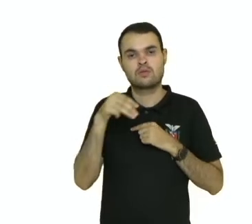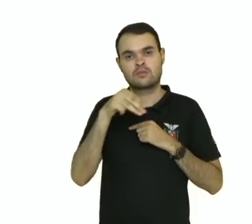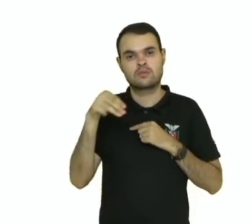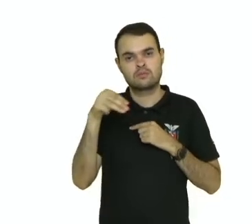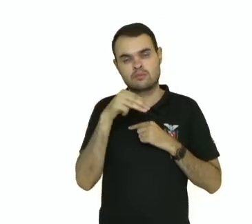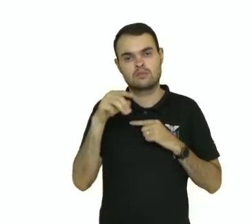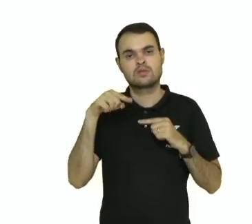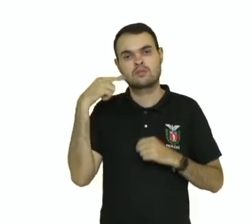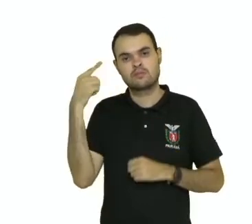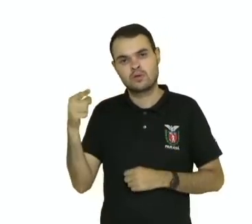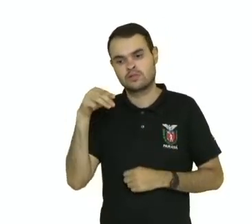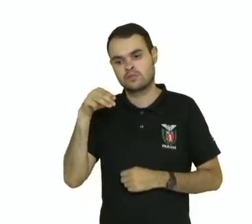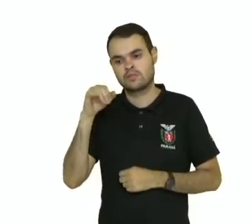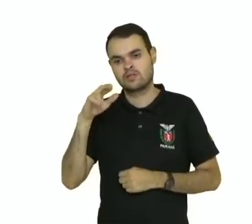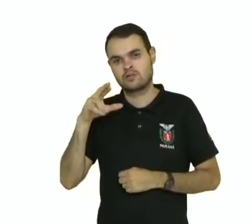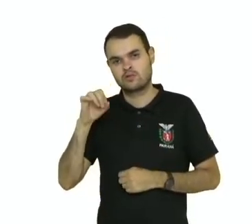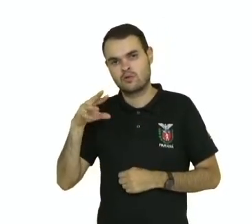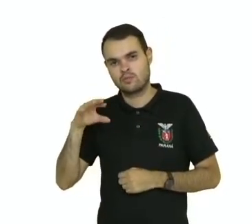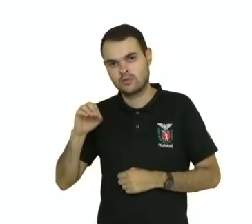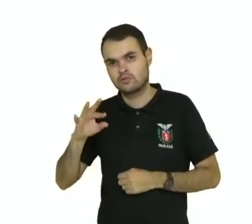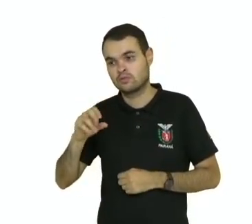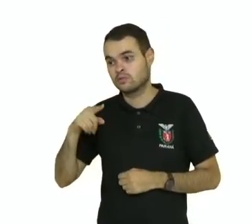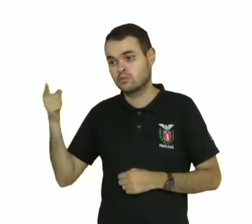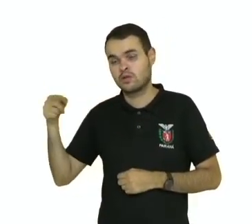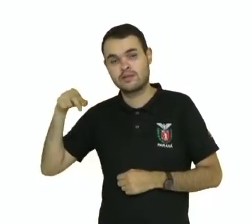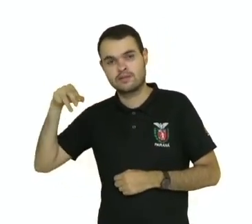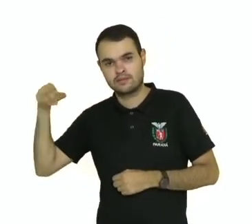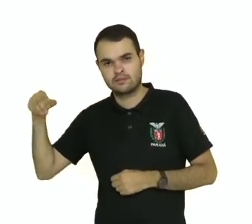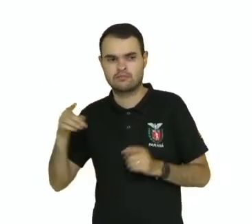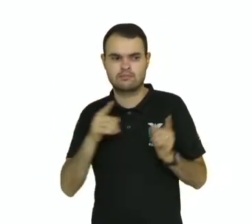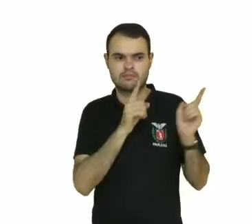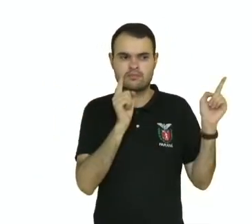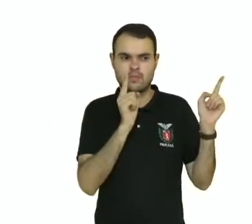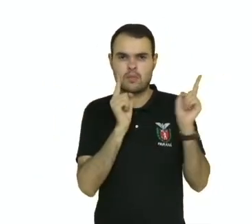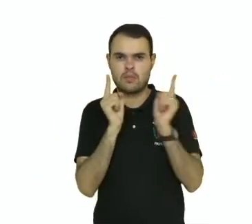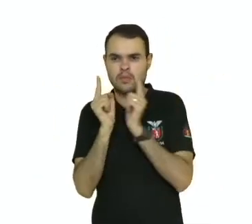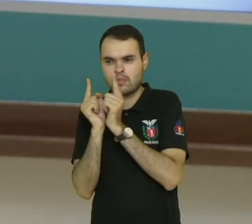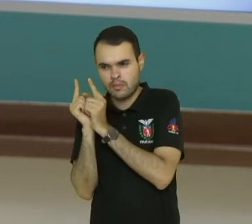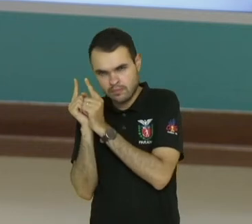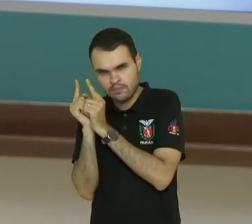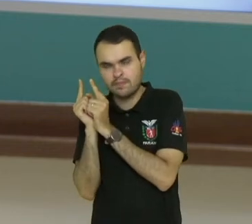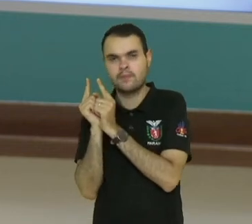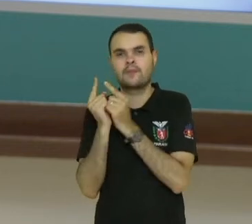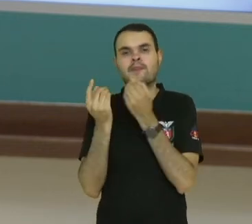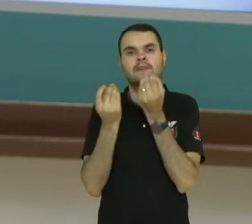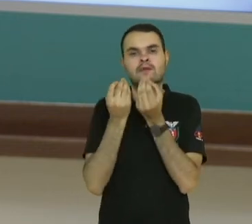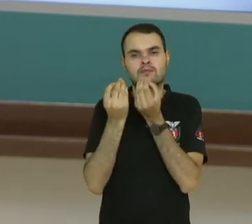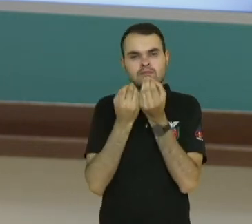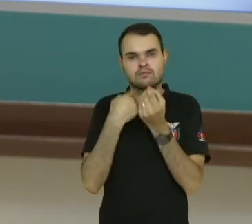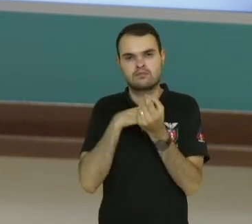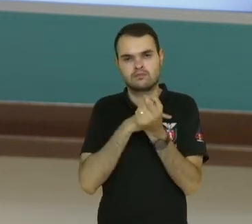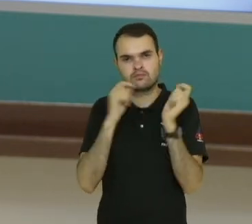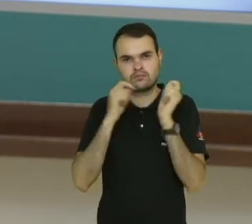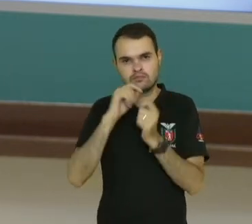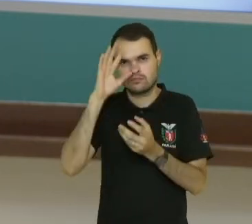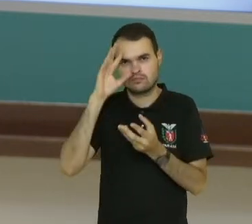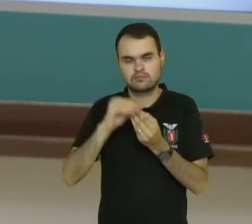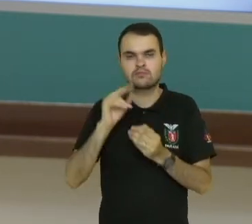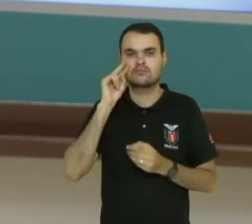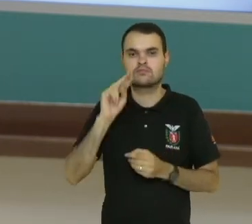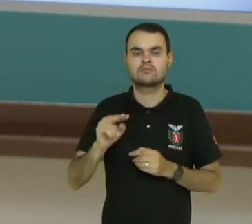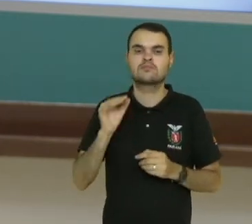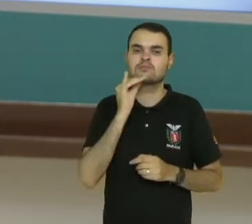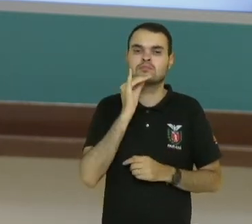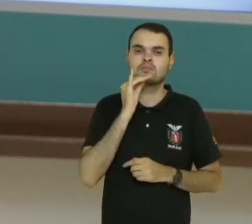milímetros, micrômetros e no final nanômetros. E as coisas que a gente pode enxergar em relação a esses tamanhos, como por exemplo